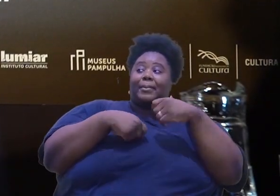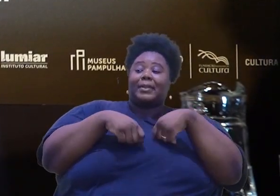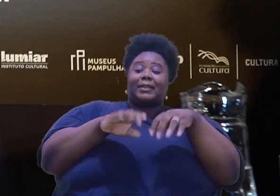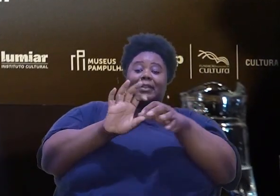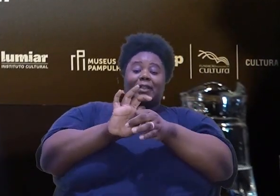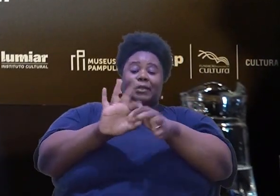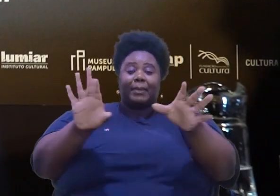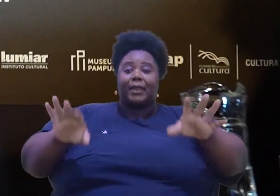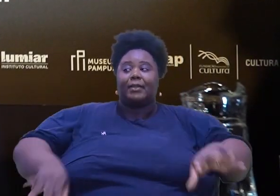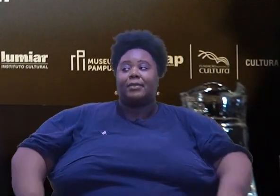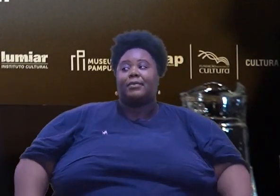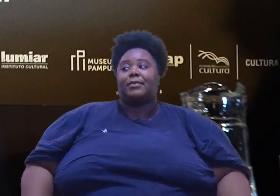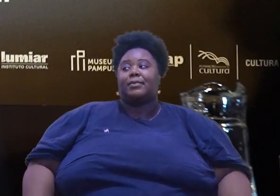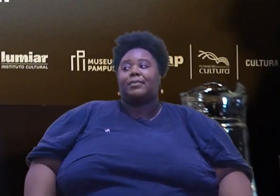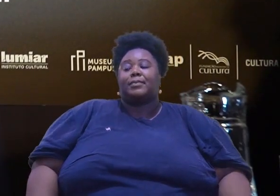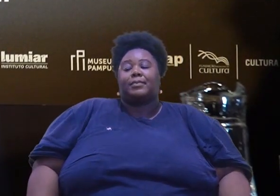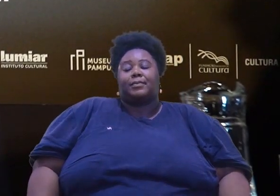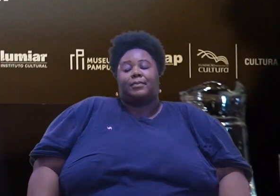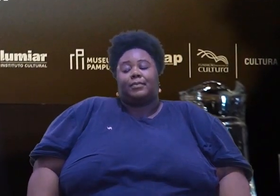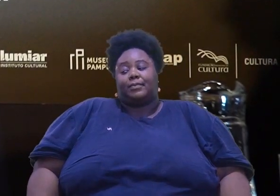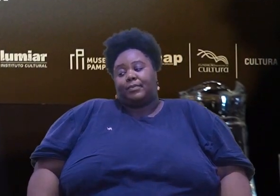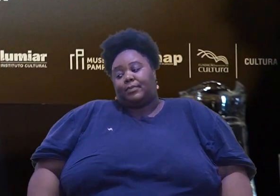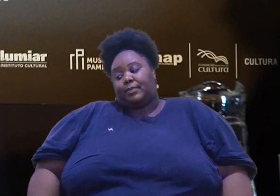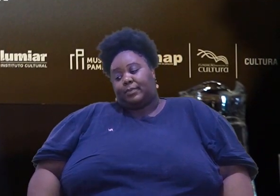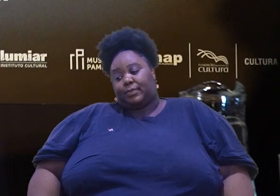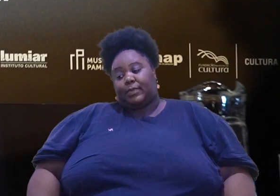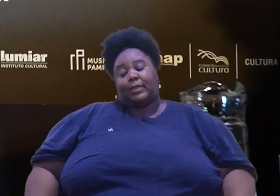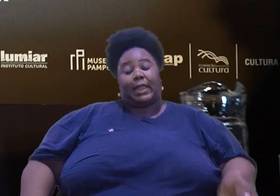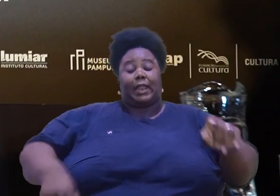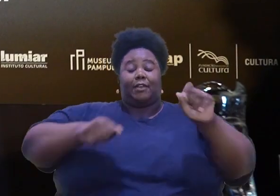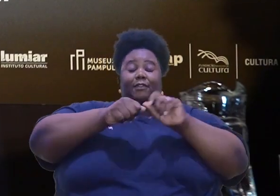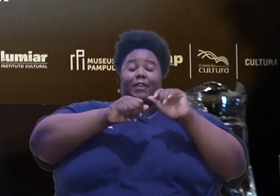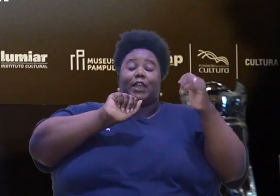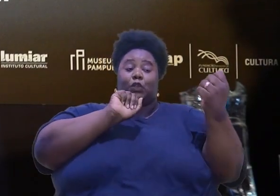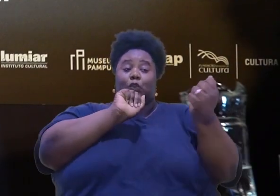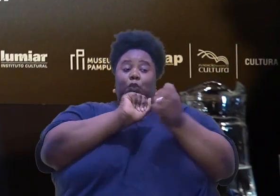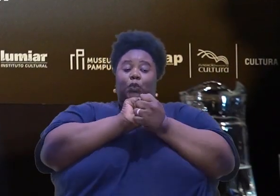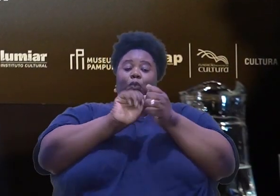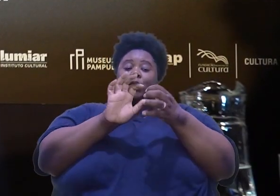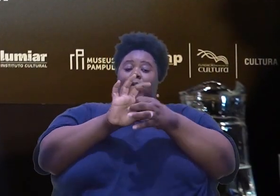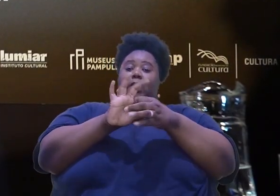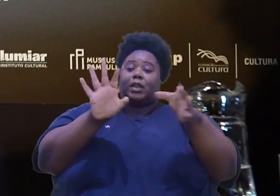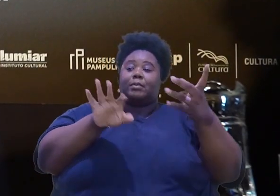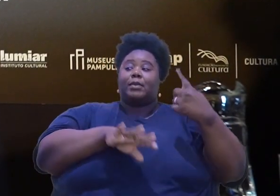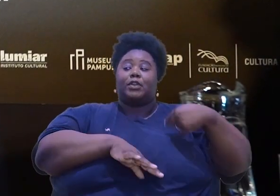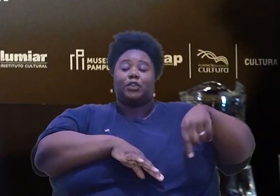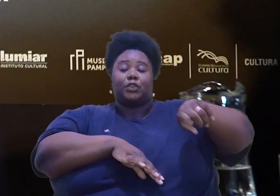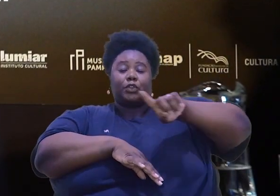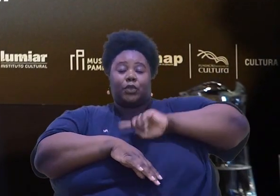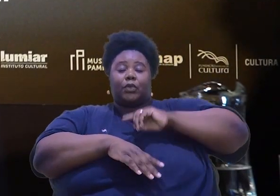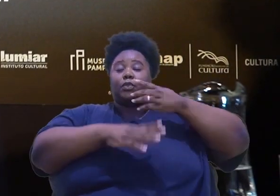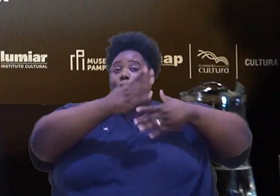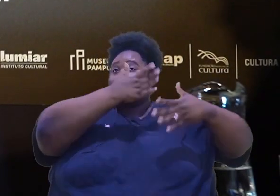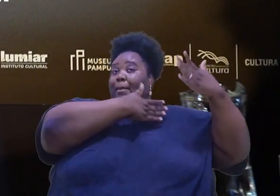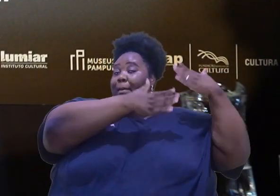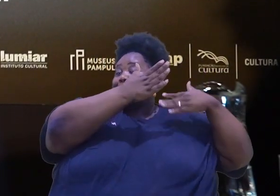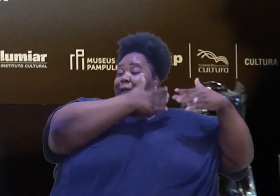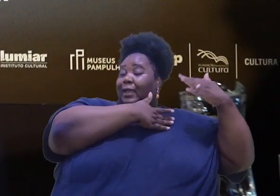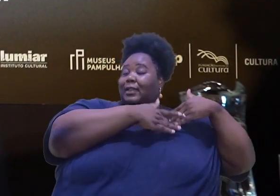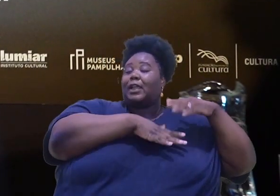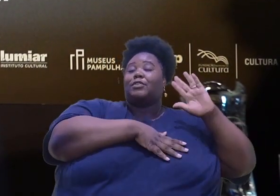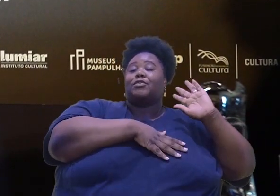liberta, ela traz consigo a libertação de nossos antepassados que